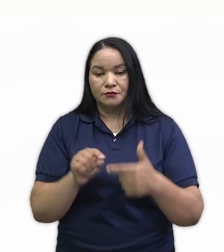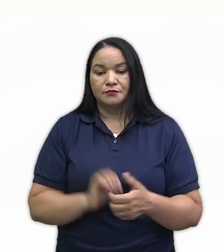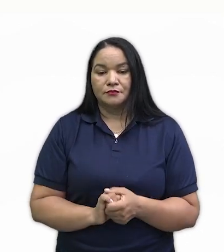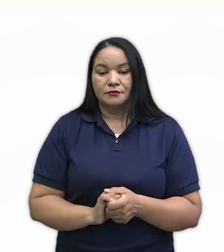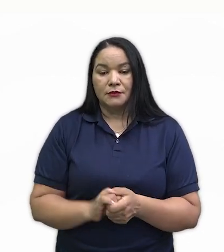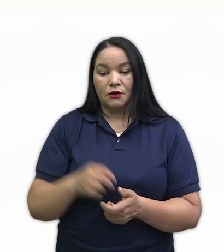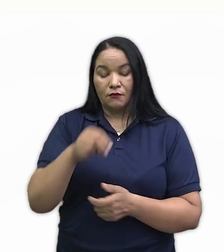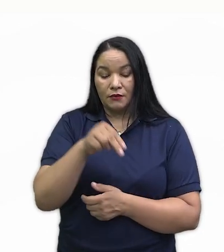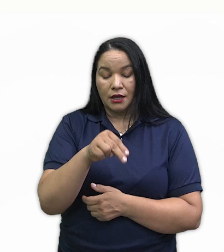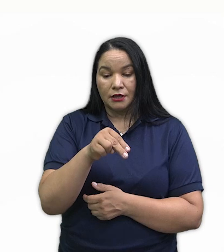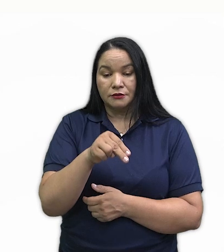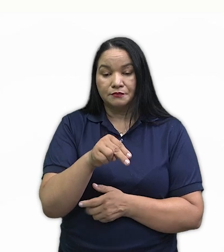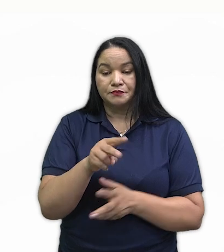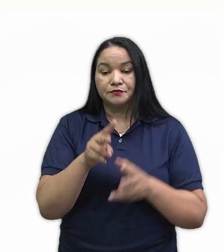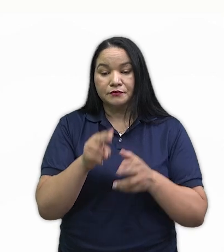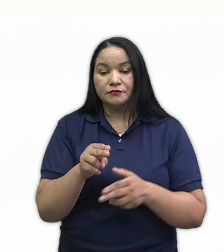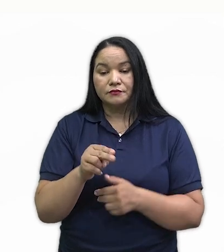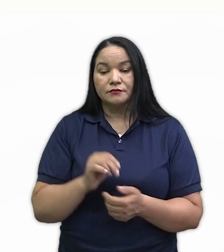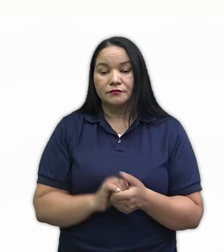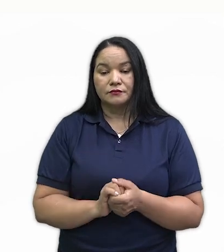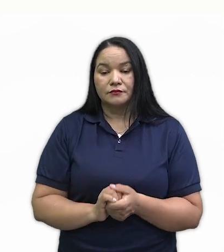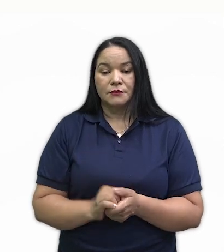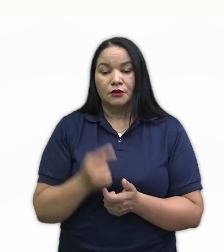que n vai ser igual a